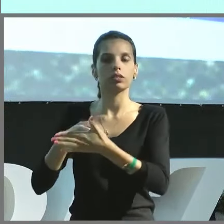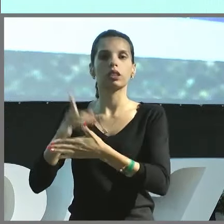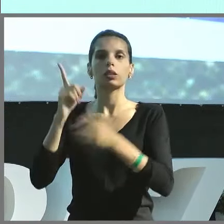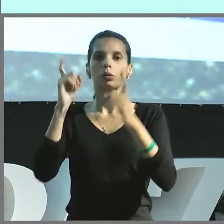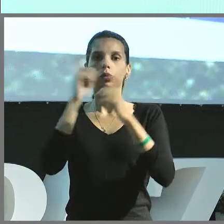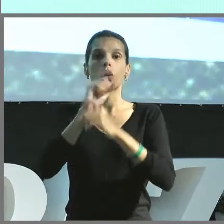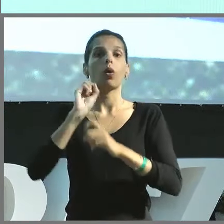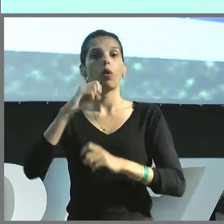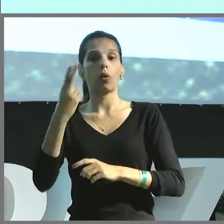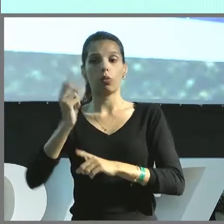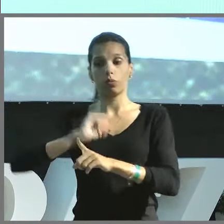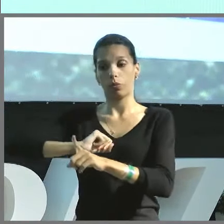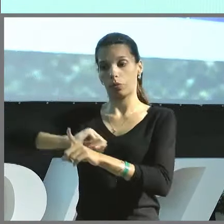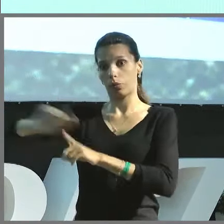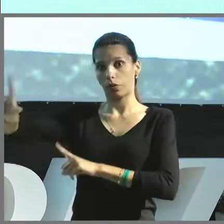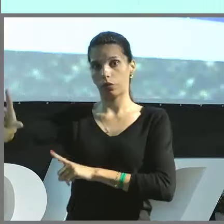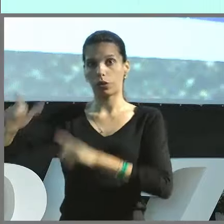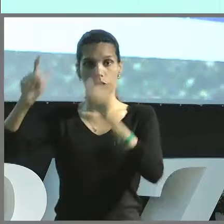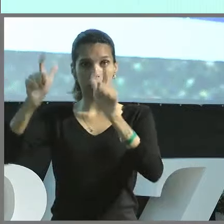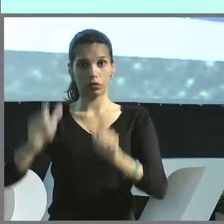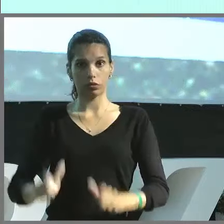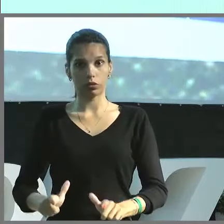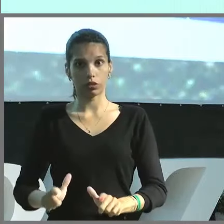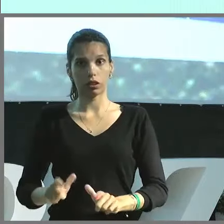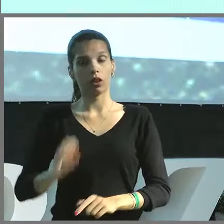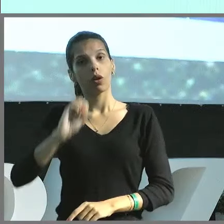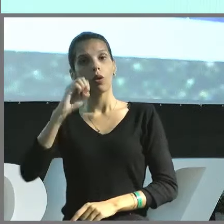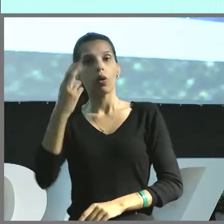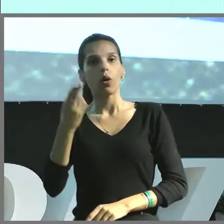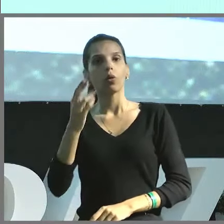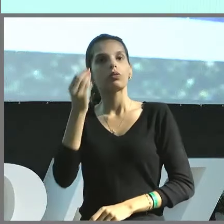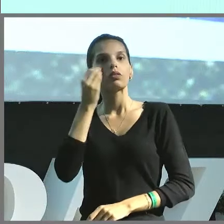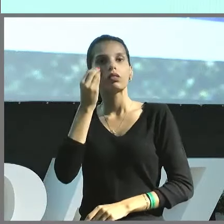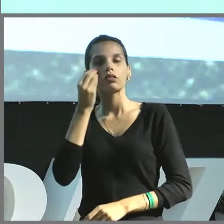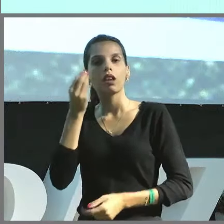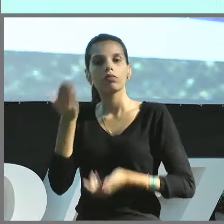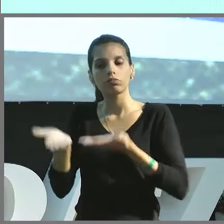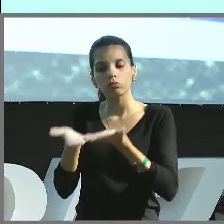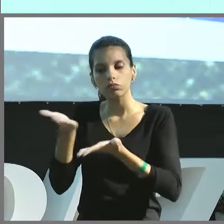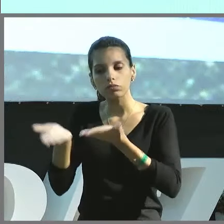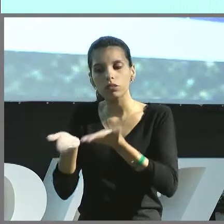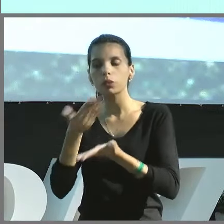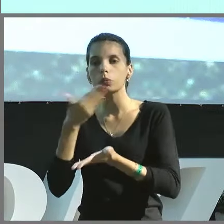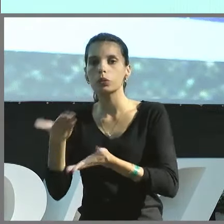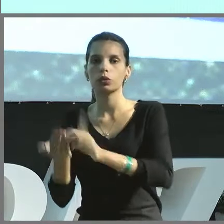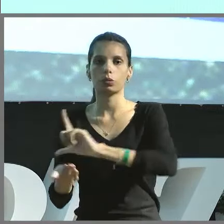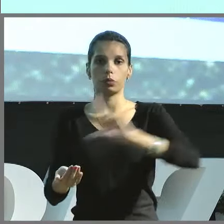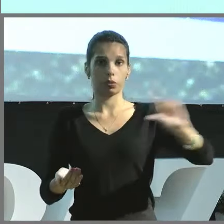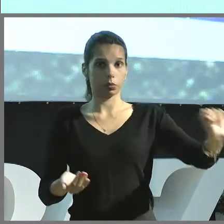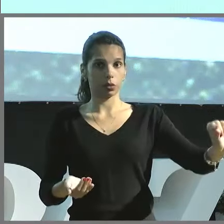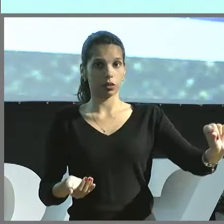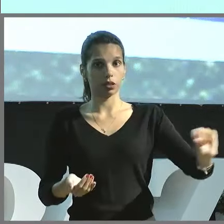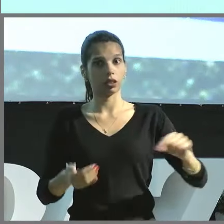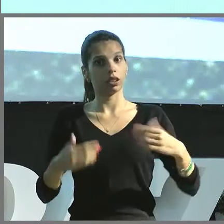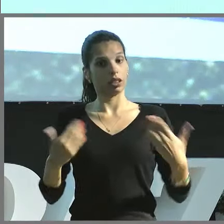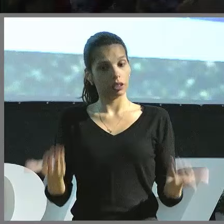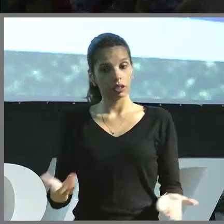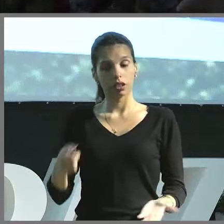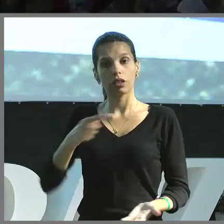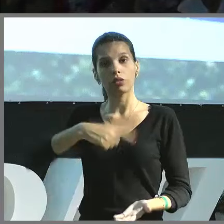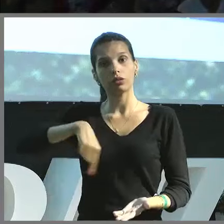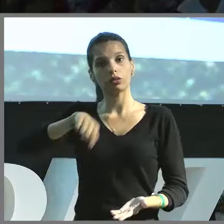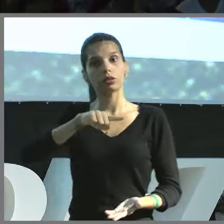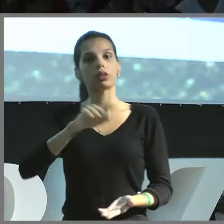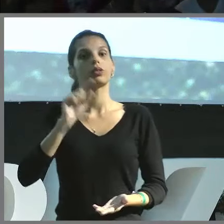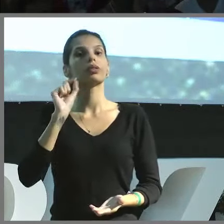fora ostensivamente ou sutilmente. Como certa feita, nosso amigo